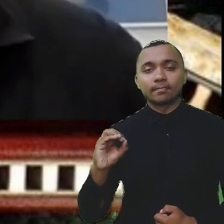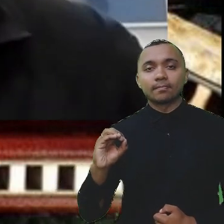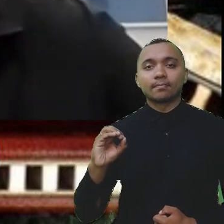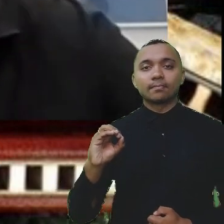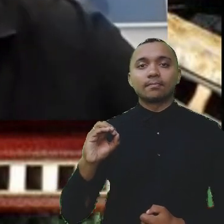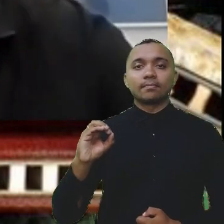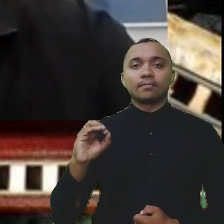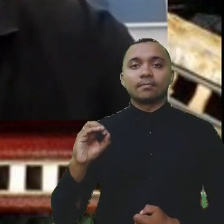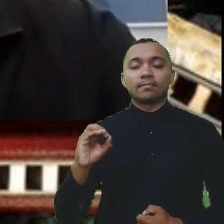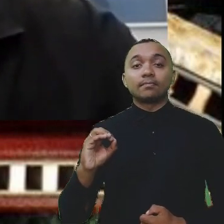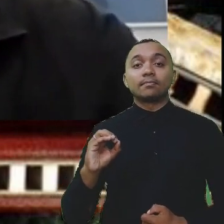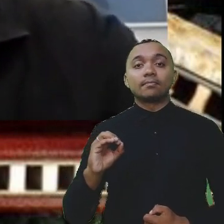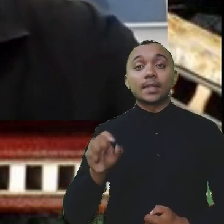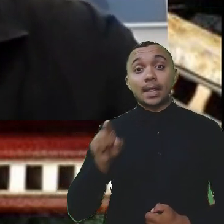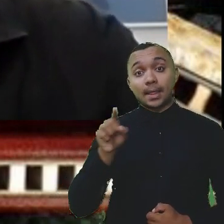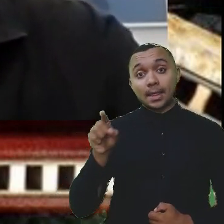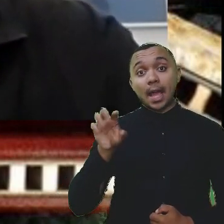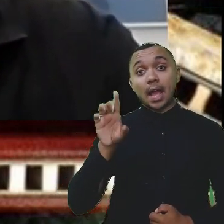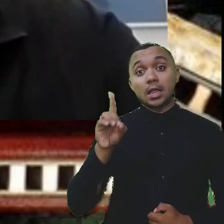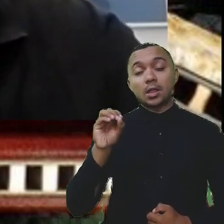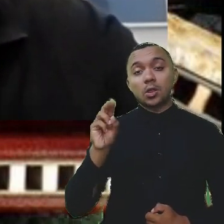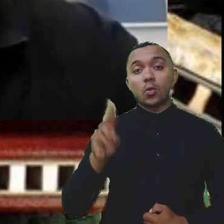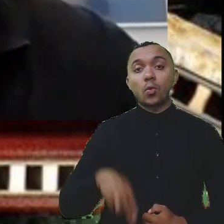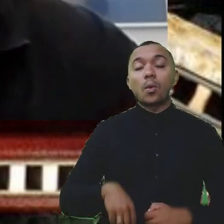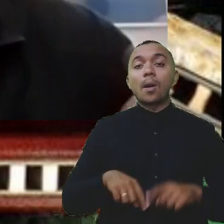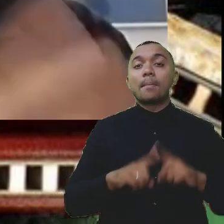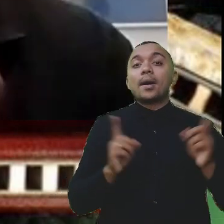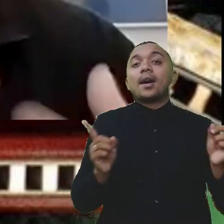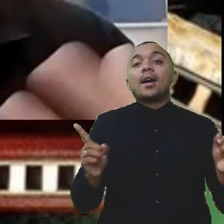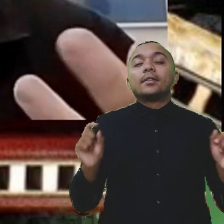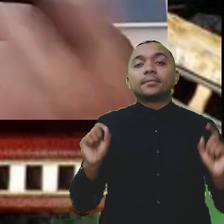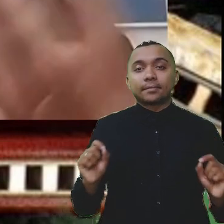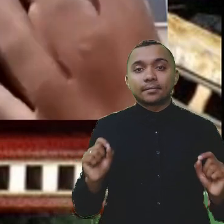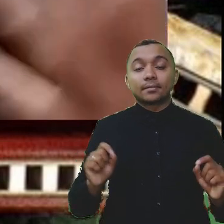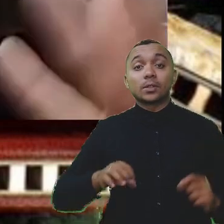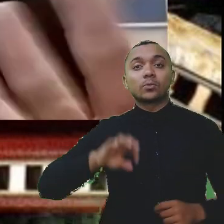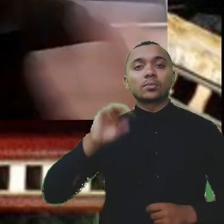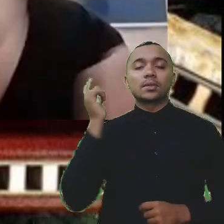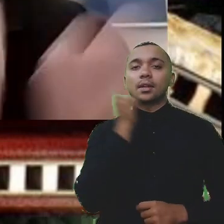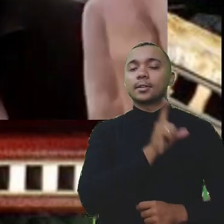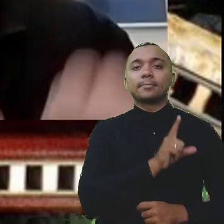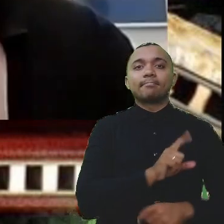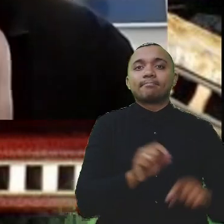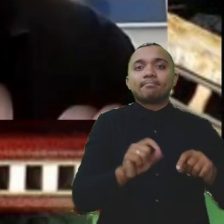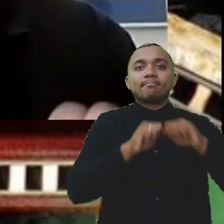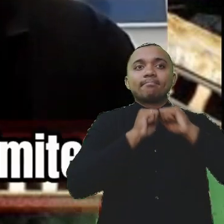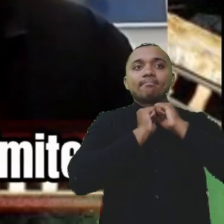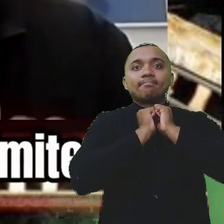obra do Tom, a obra do Jobim, que, na verdade, ela pode permear